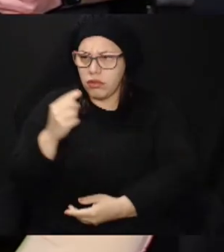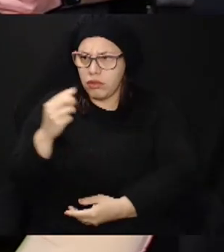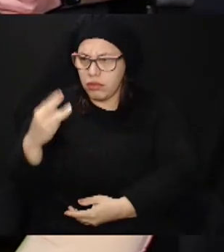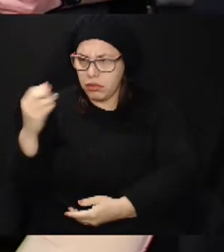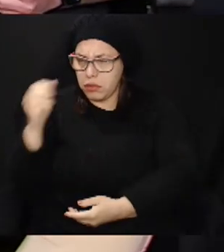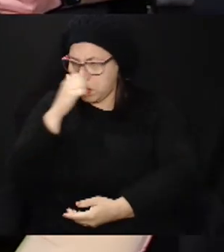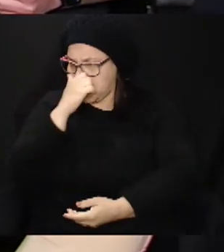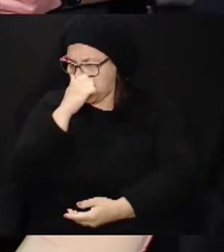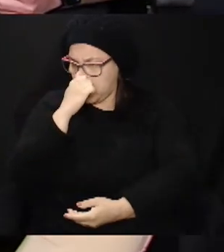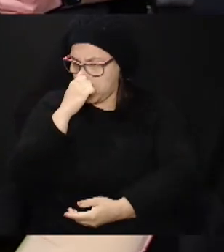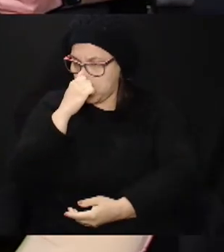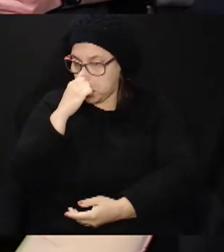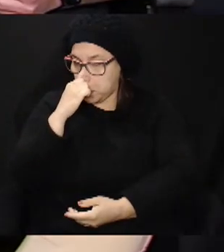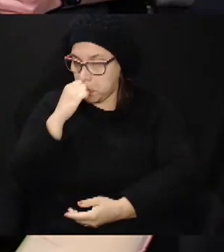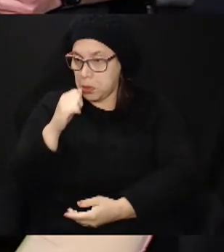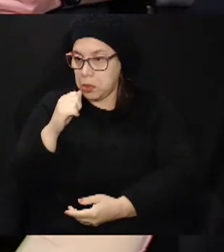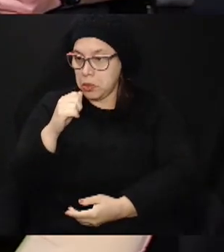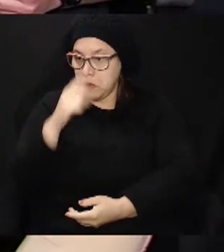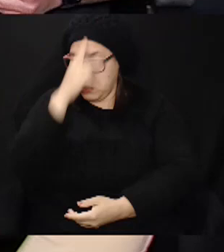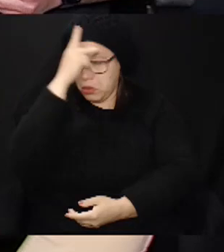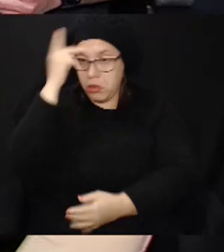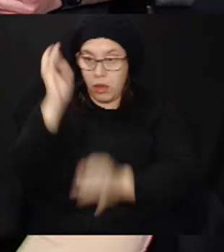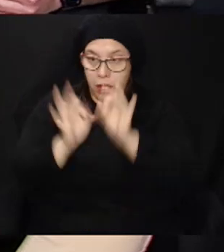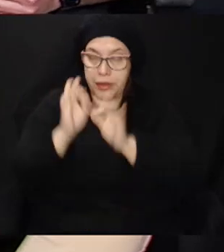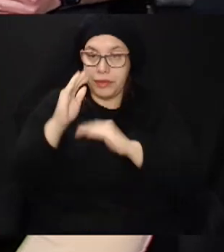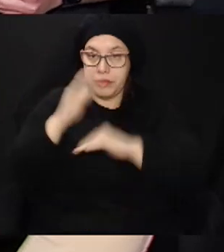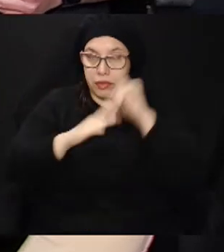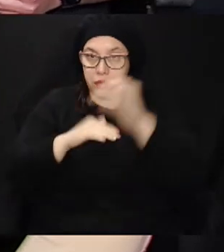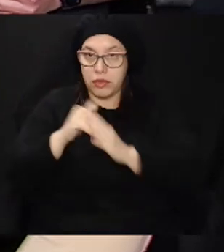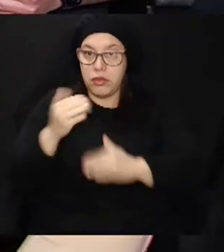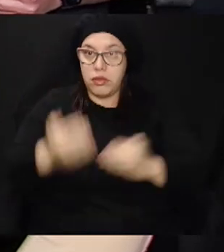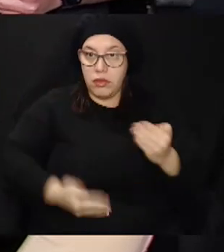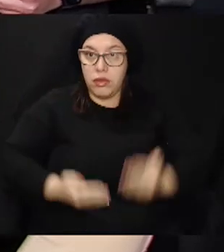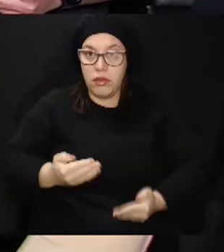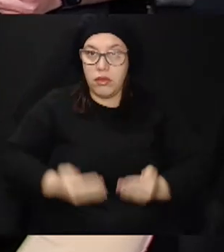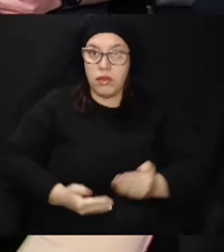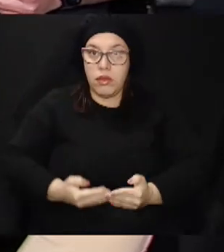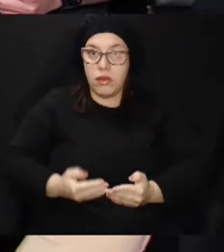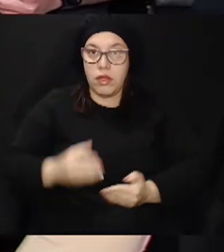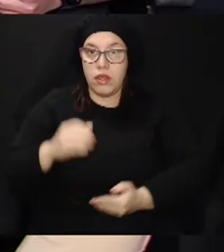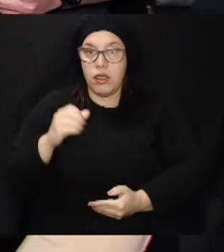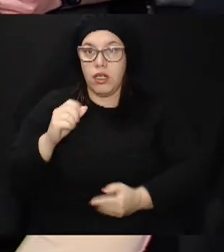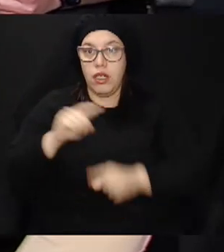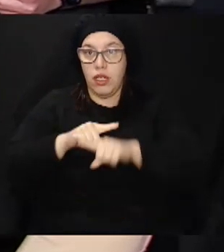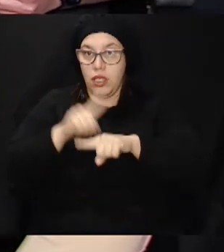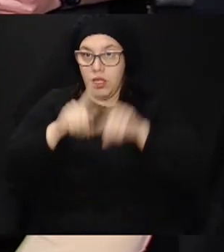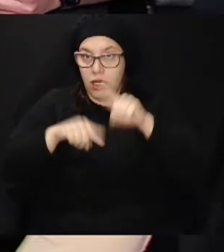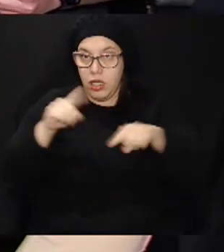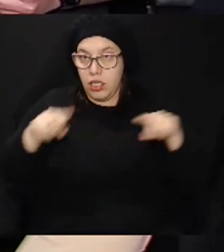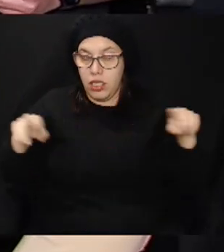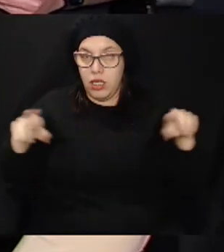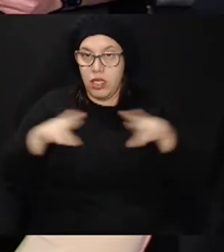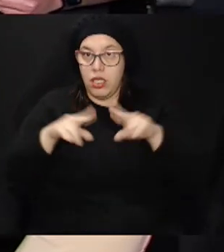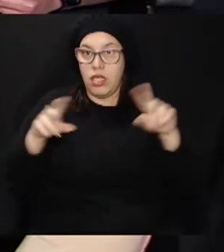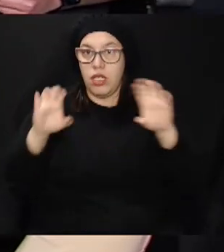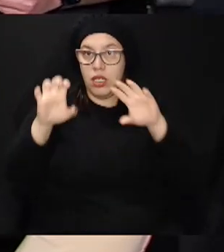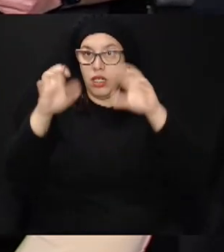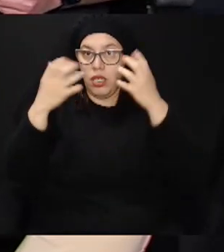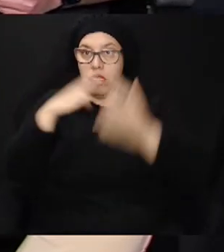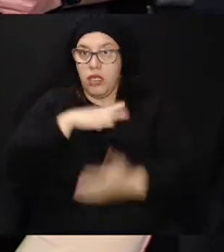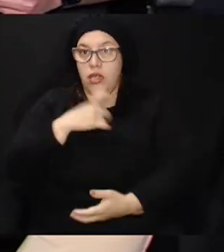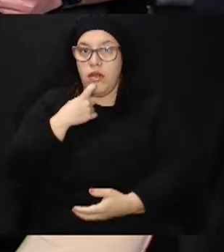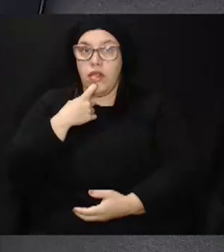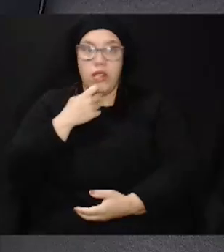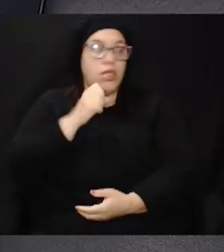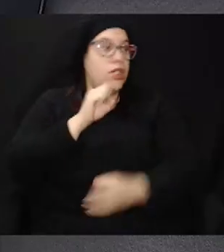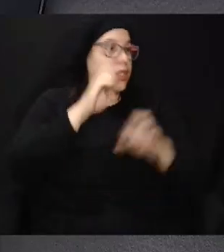jurídicas, as quais prestam serviços de estruturas, cachês para os diversos eventos na cidade, né? De